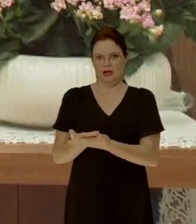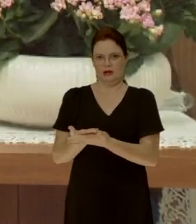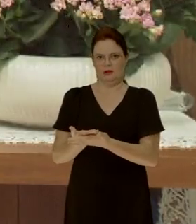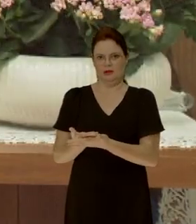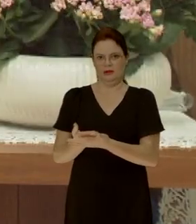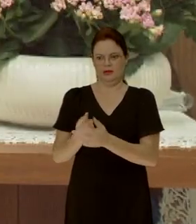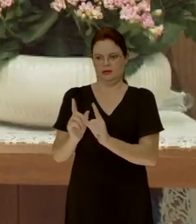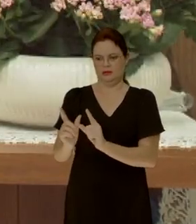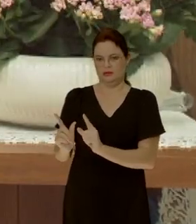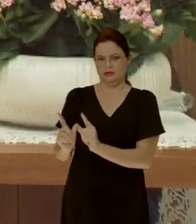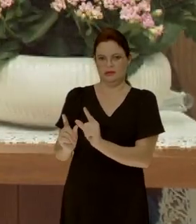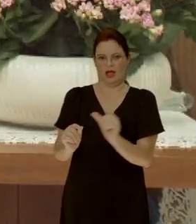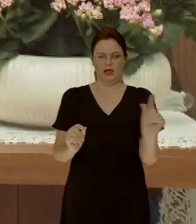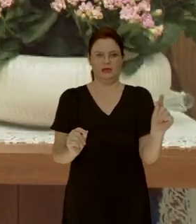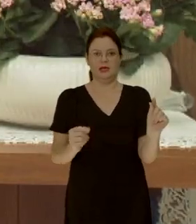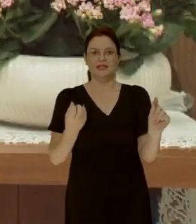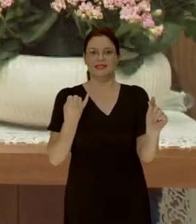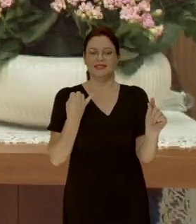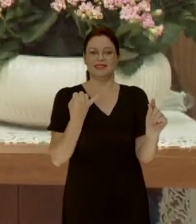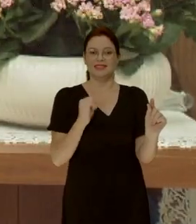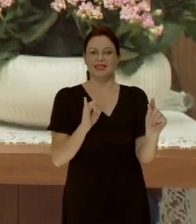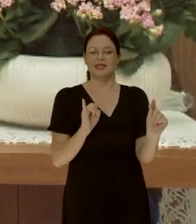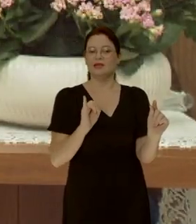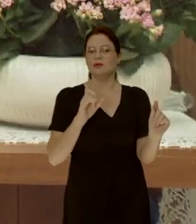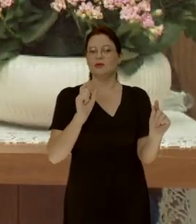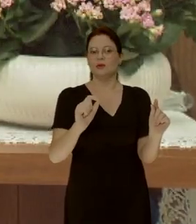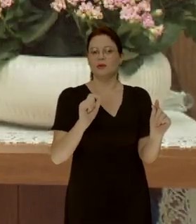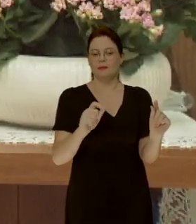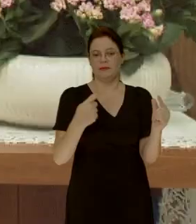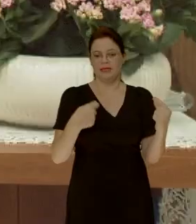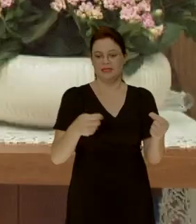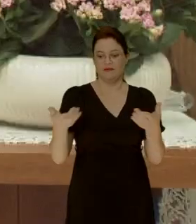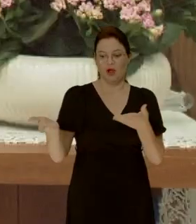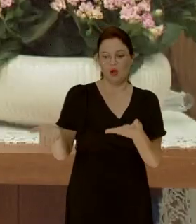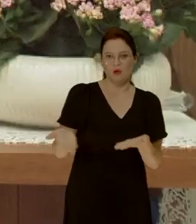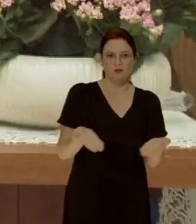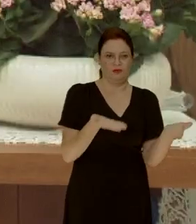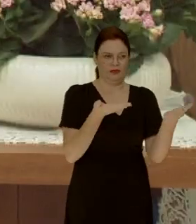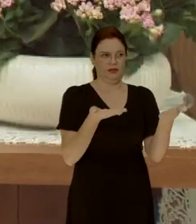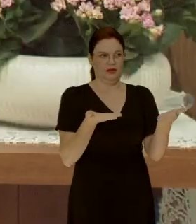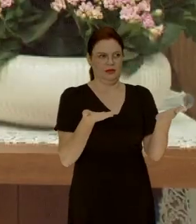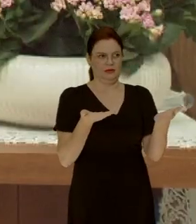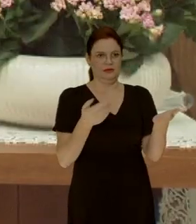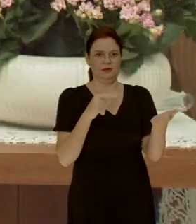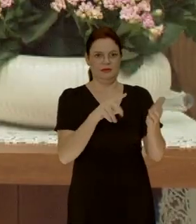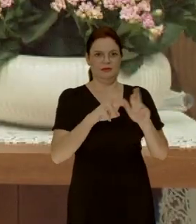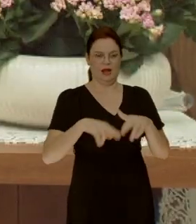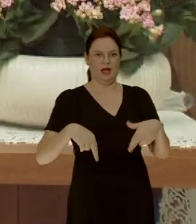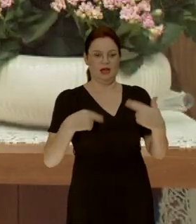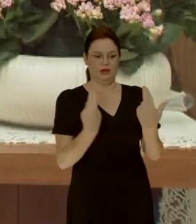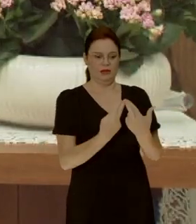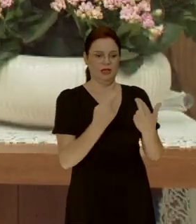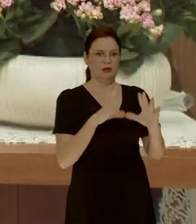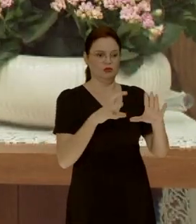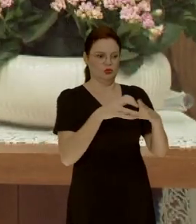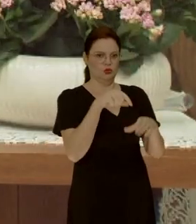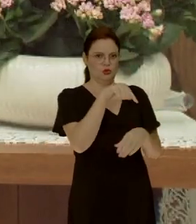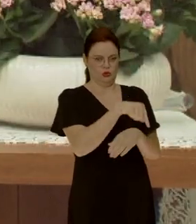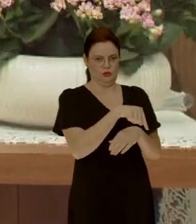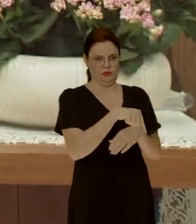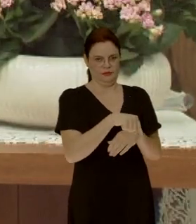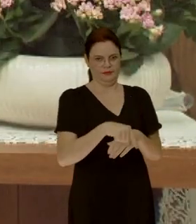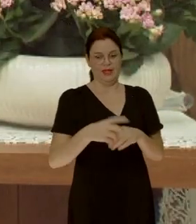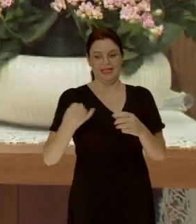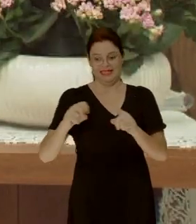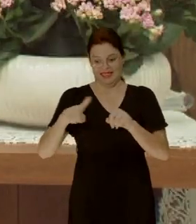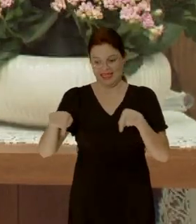sempre que houvesse um convite para a reunião do departamento.